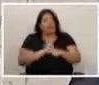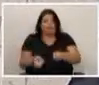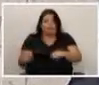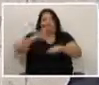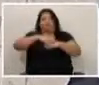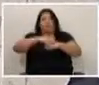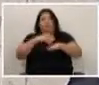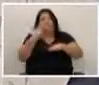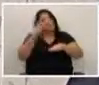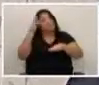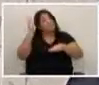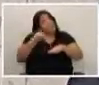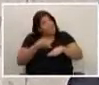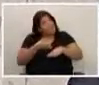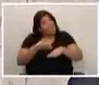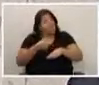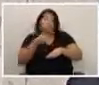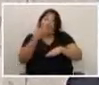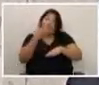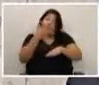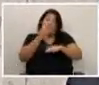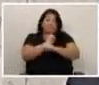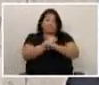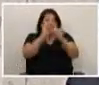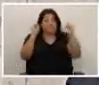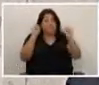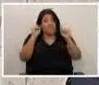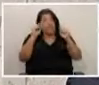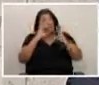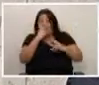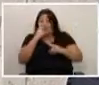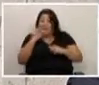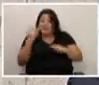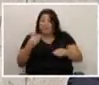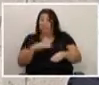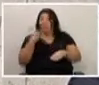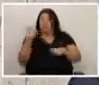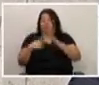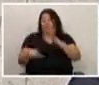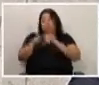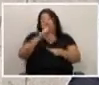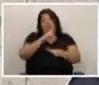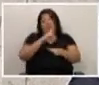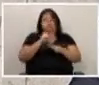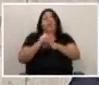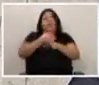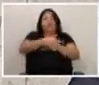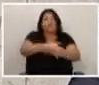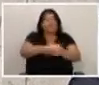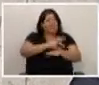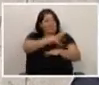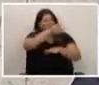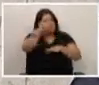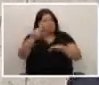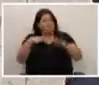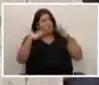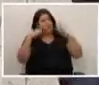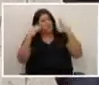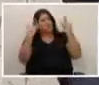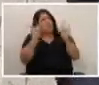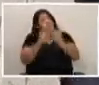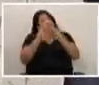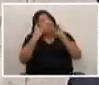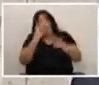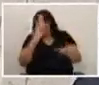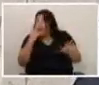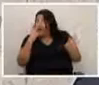da manhã, supõe-se que ele tenha morrido antes desse horário, da madrugada. Então, o que aconteceu? aparentemente toda aquela família, isso vai depender do exame